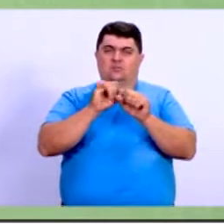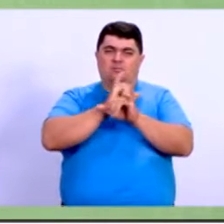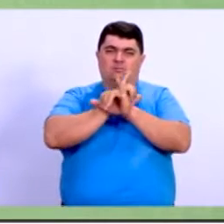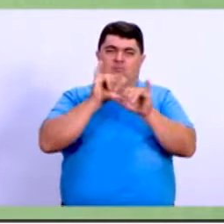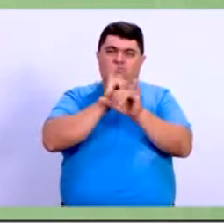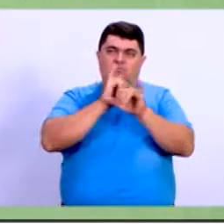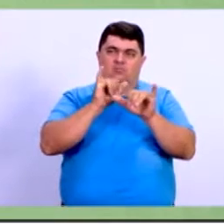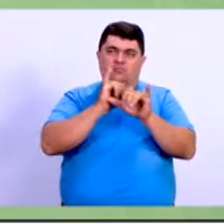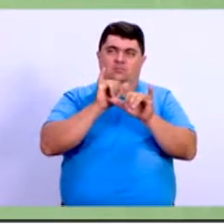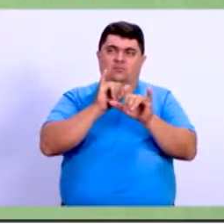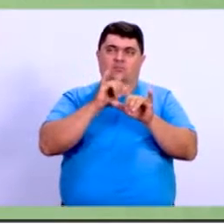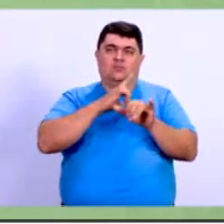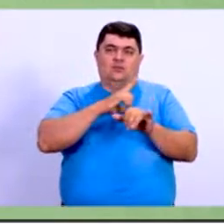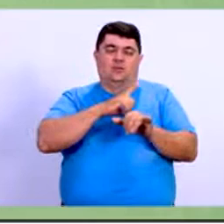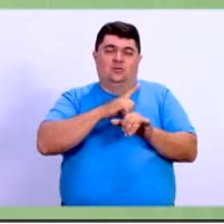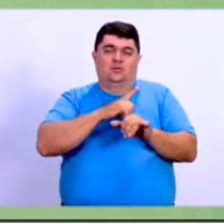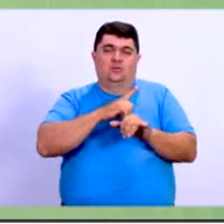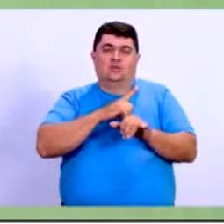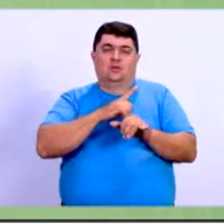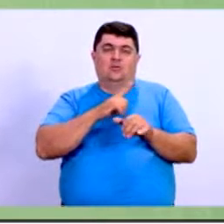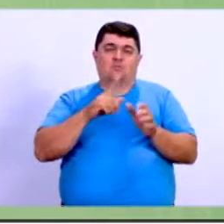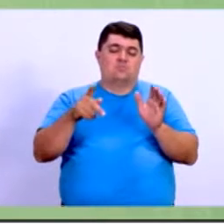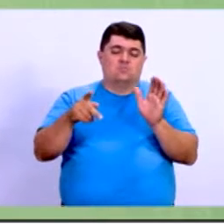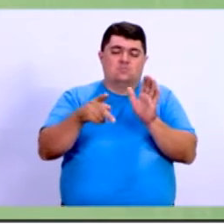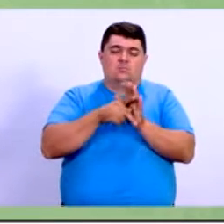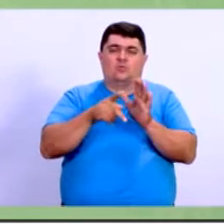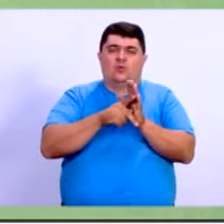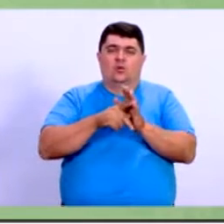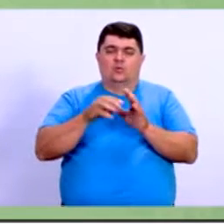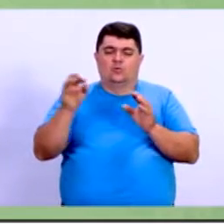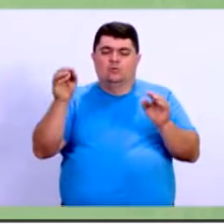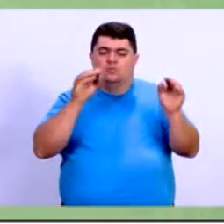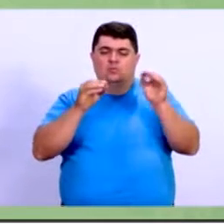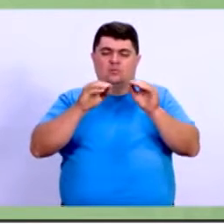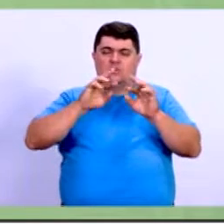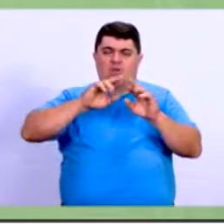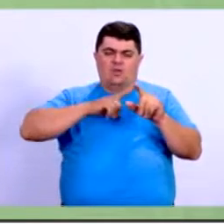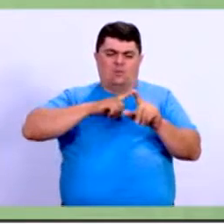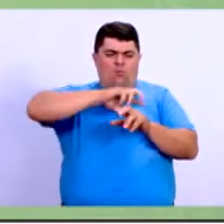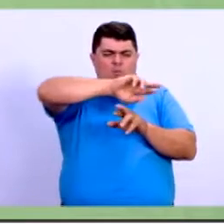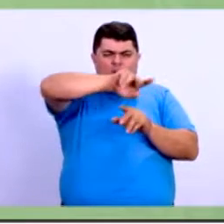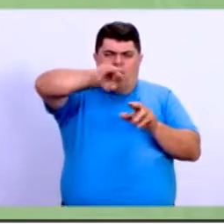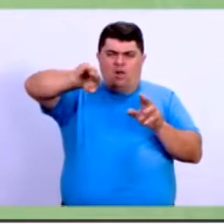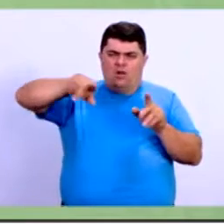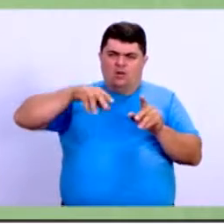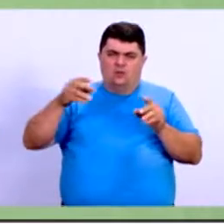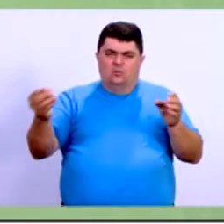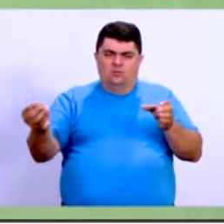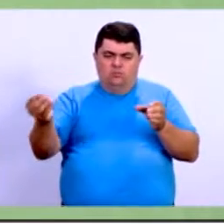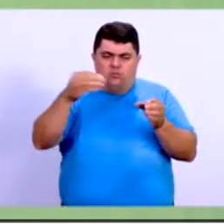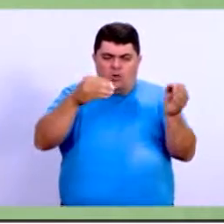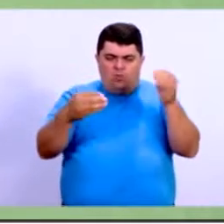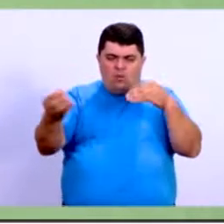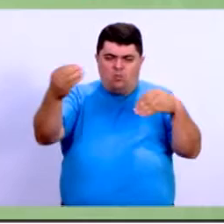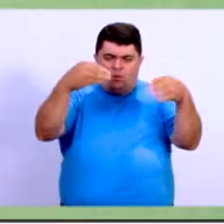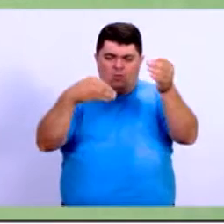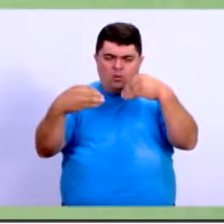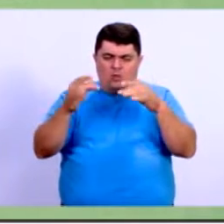é do que a caracterização de componentes independentes que, quando